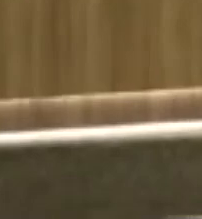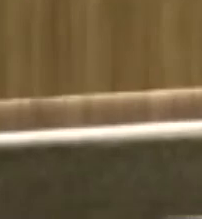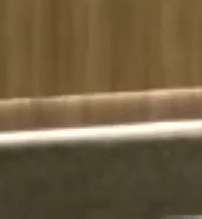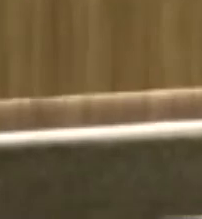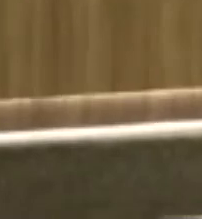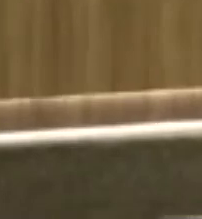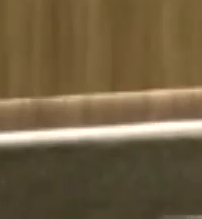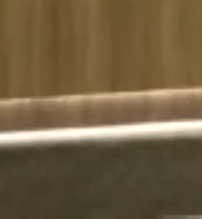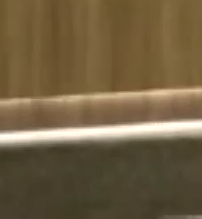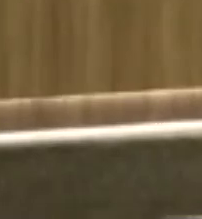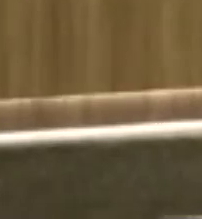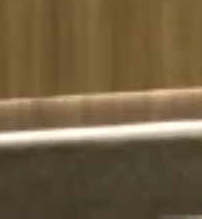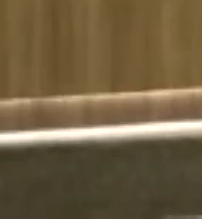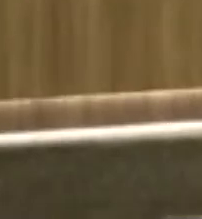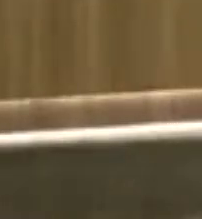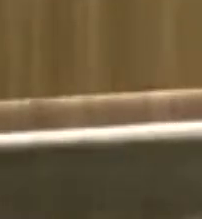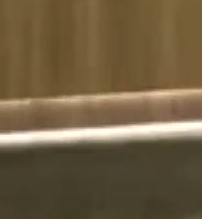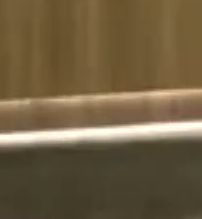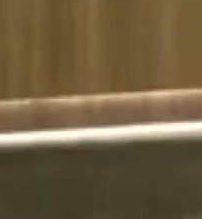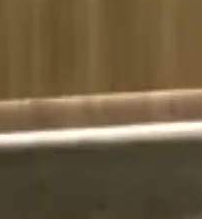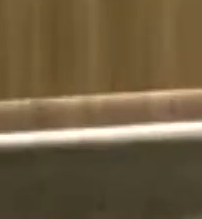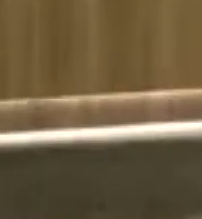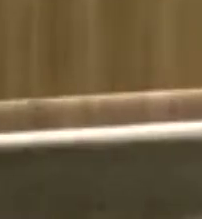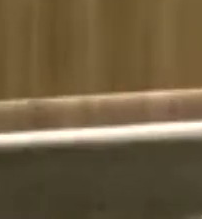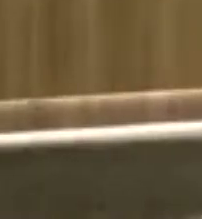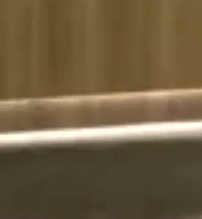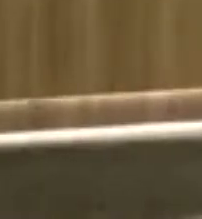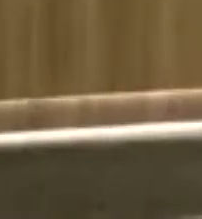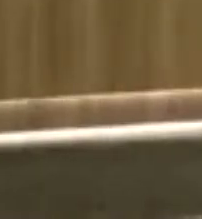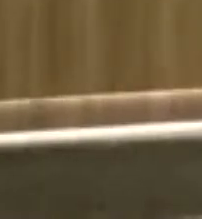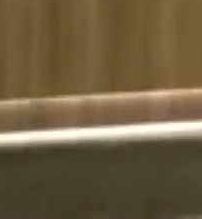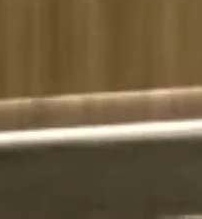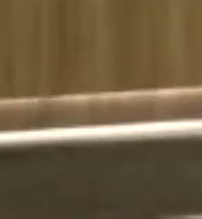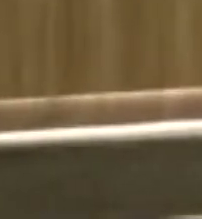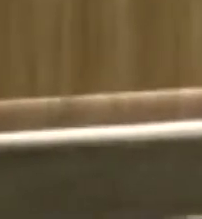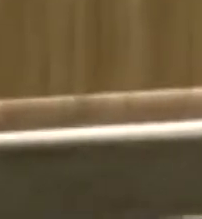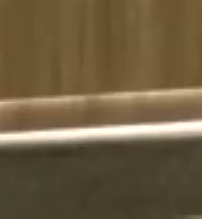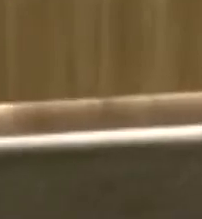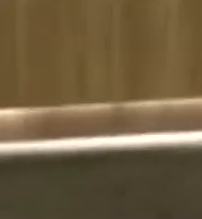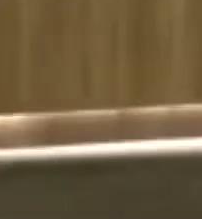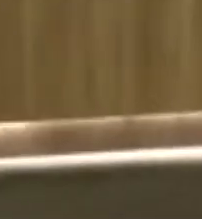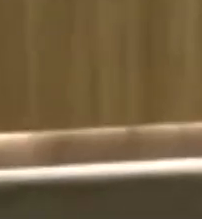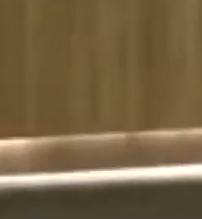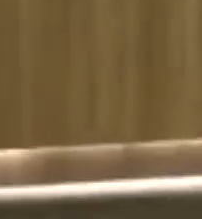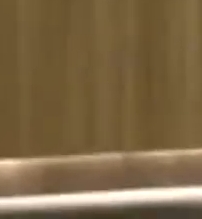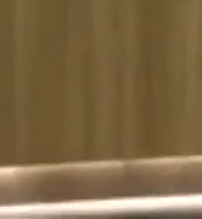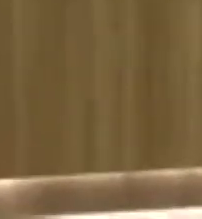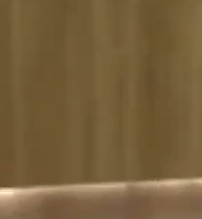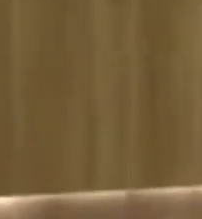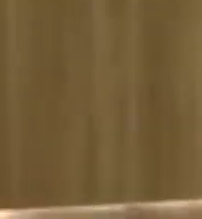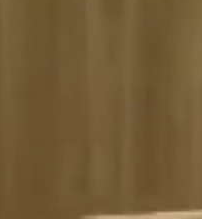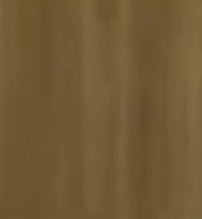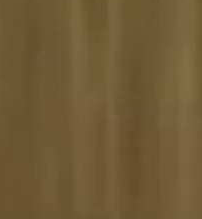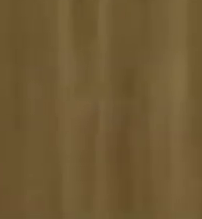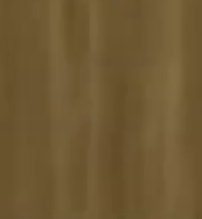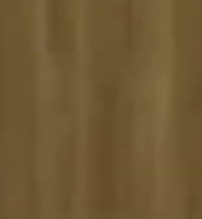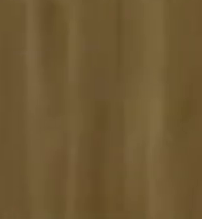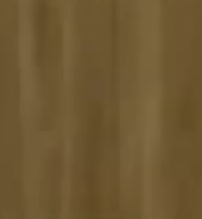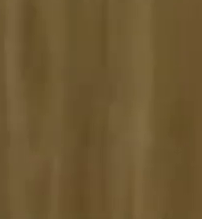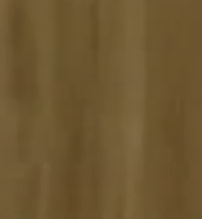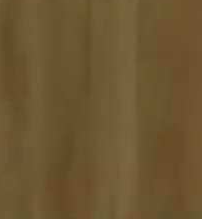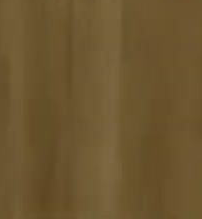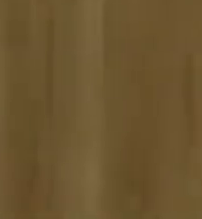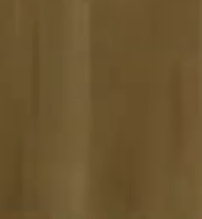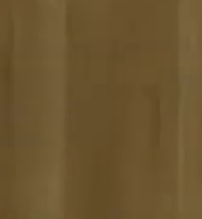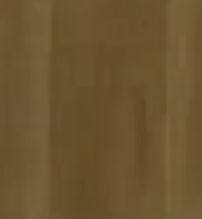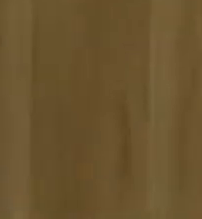Bom dia a Buenos todos. días a todos e todos, a todas Queria e todos. começar então a nossa Vamos empezar entonces nuestra com mesa, uma perdón,